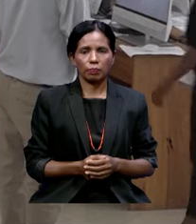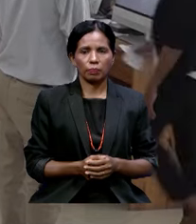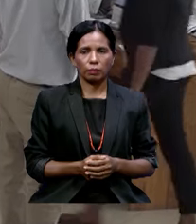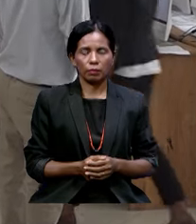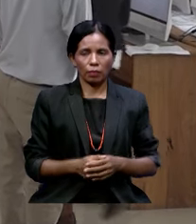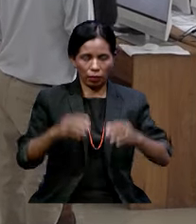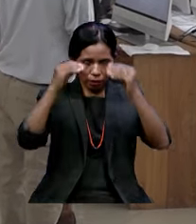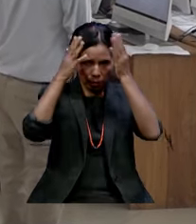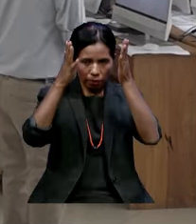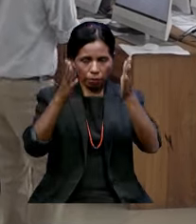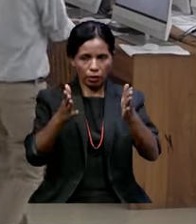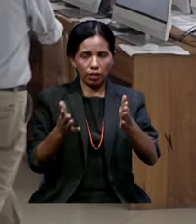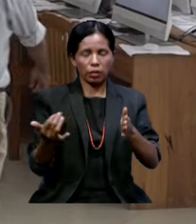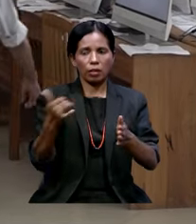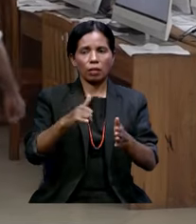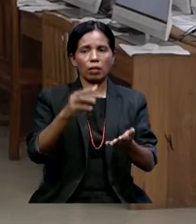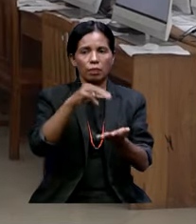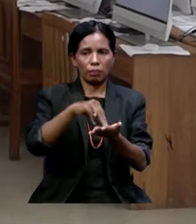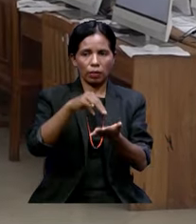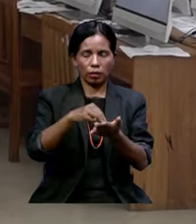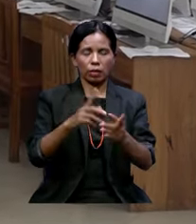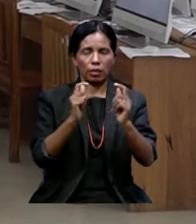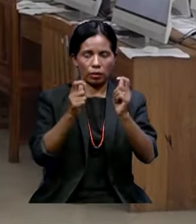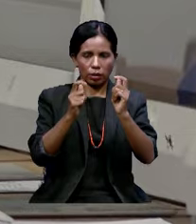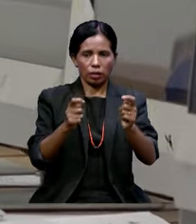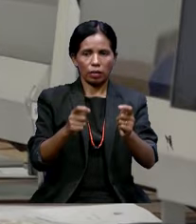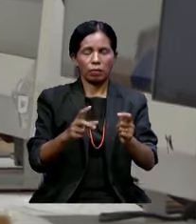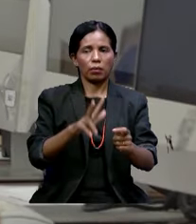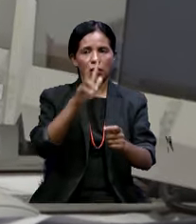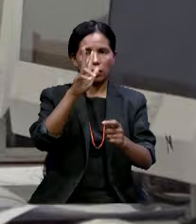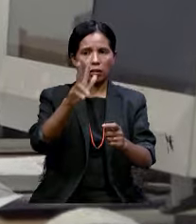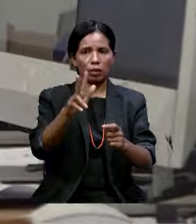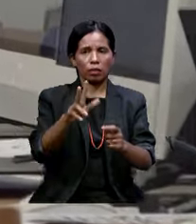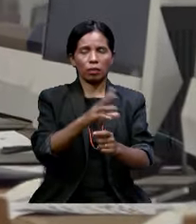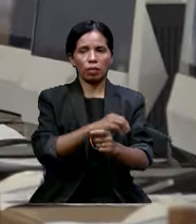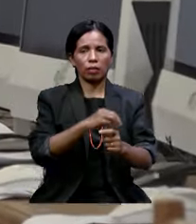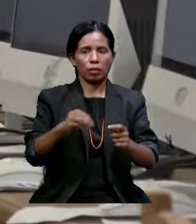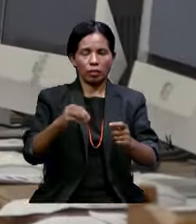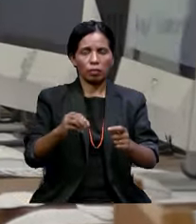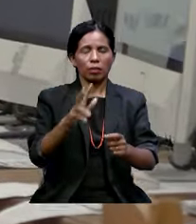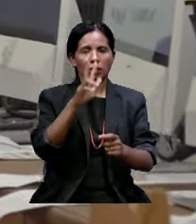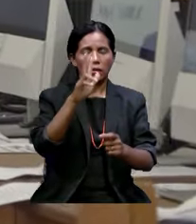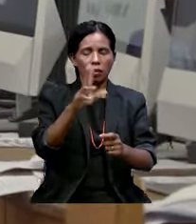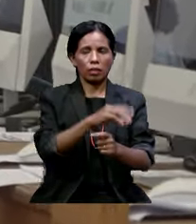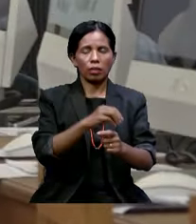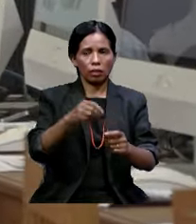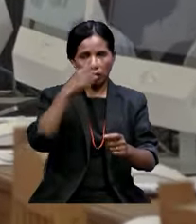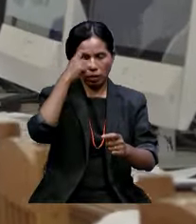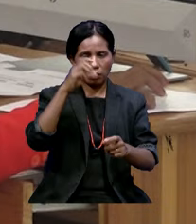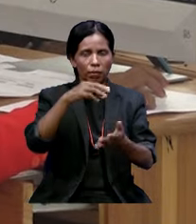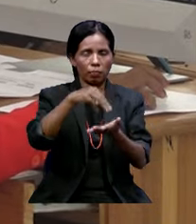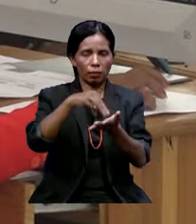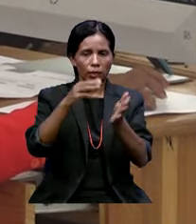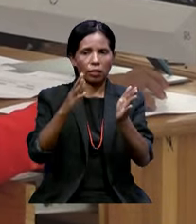Candidato professor Balum preocupa com a matéria texta escrita fazer a toluc bolsa candidatura ba terceiro ciclo, tamba maioria matéria